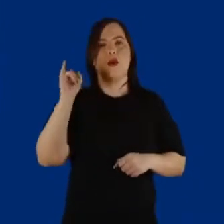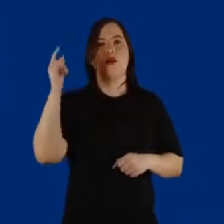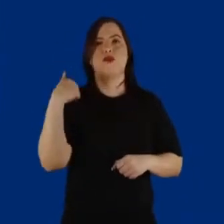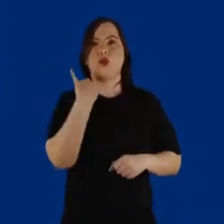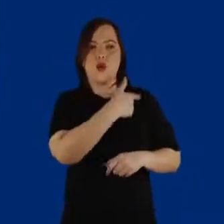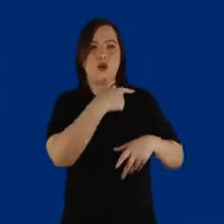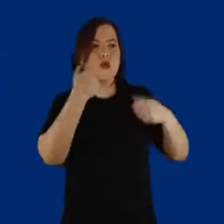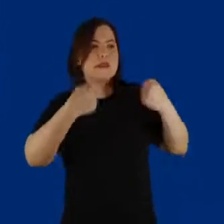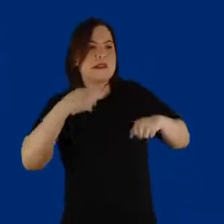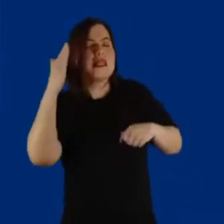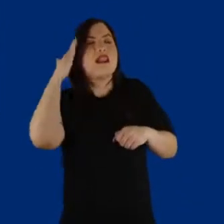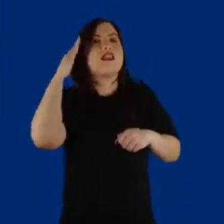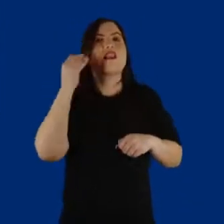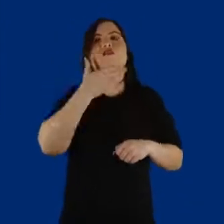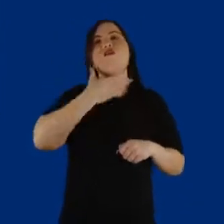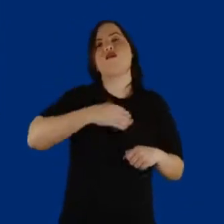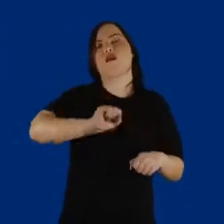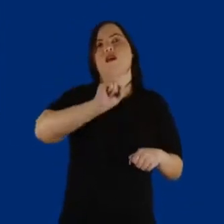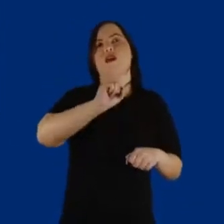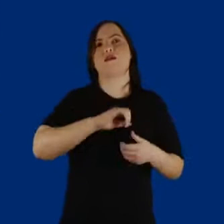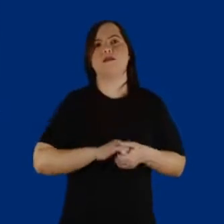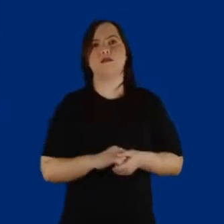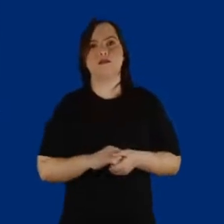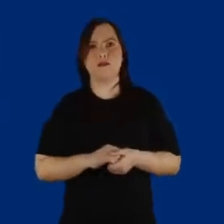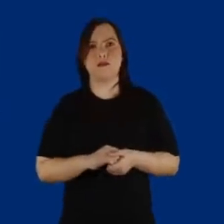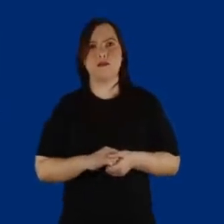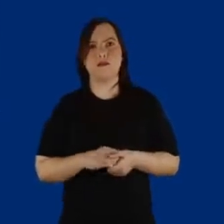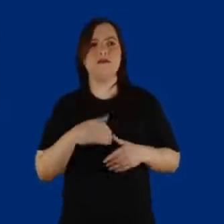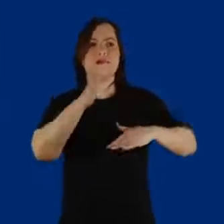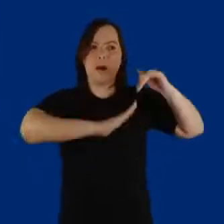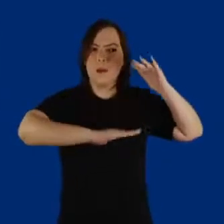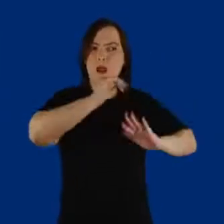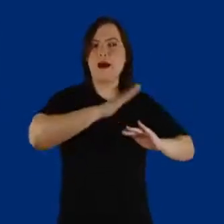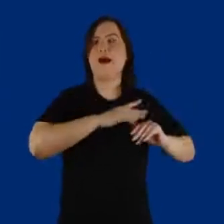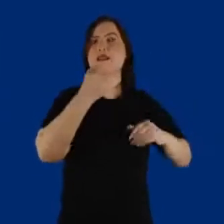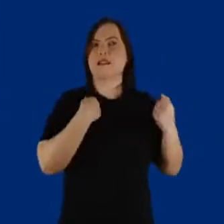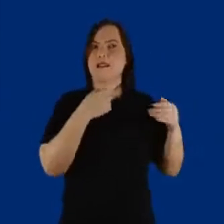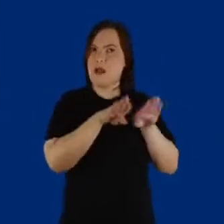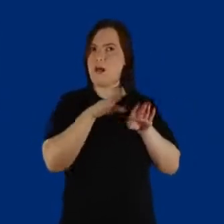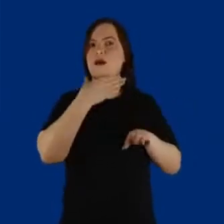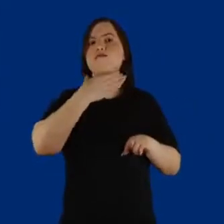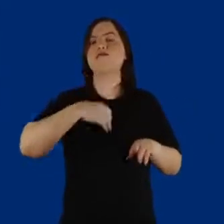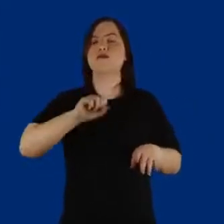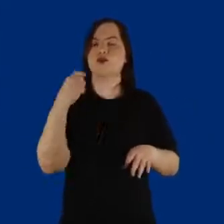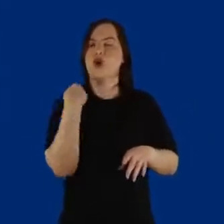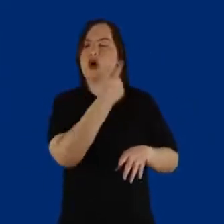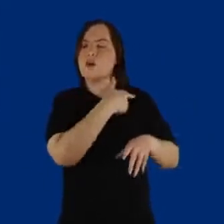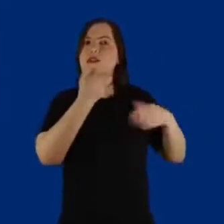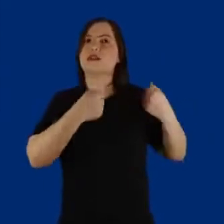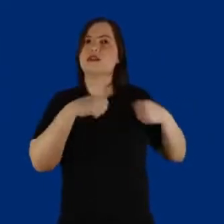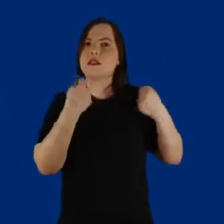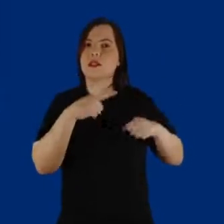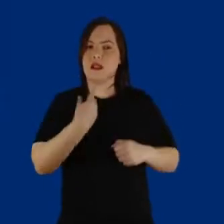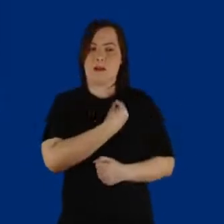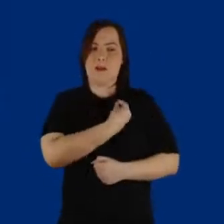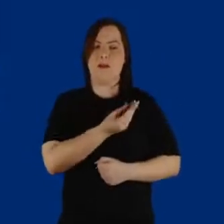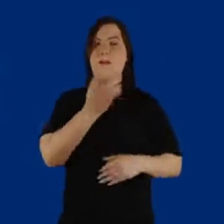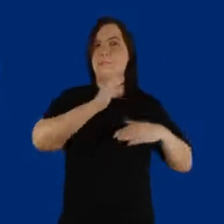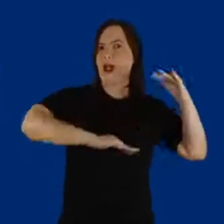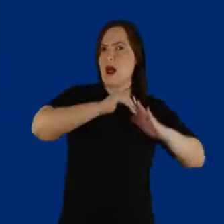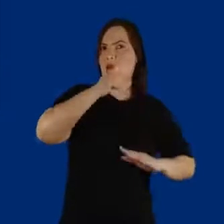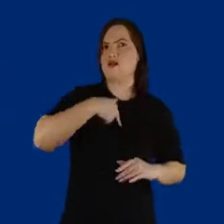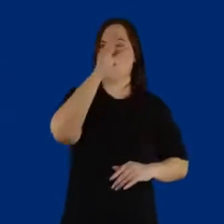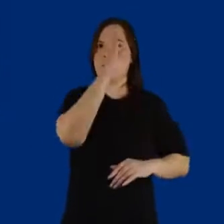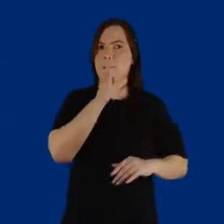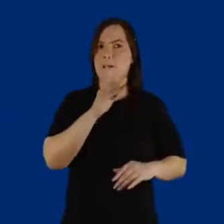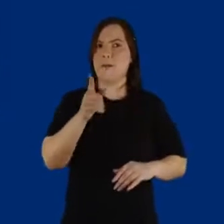mundo tem que entender o Paulo Freire e praticar, acima de tudo, Paulo Freire. Todos nós temos esse desafio da prática no Brasil, que